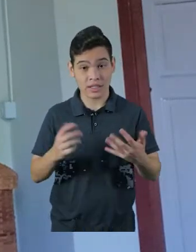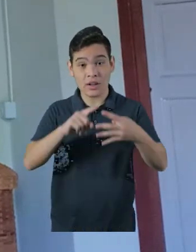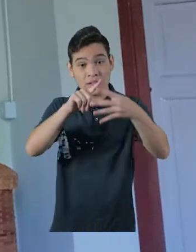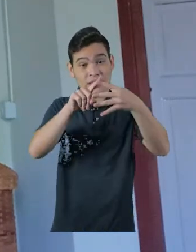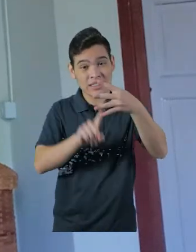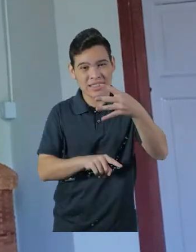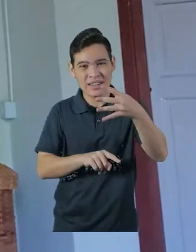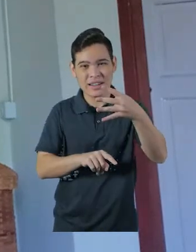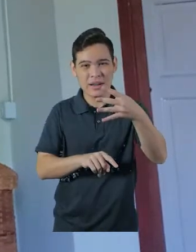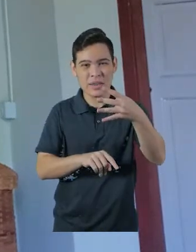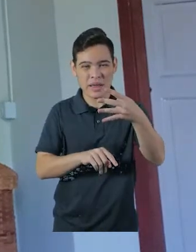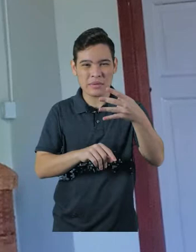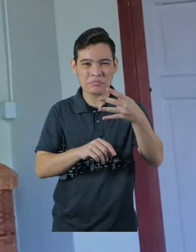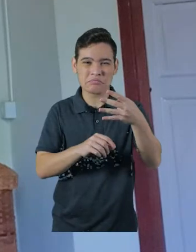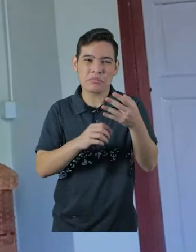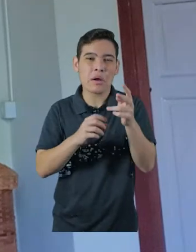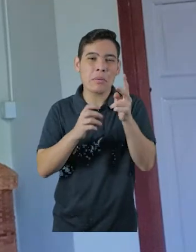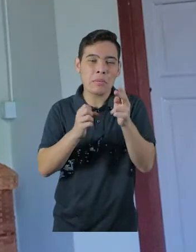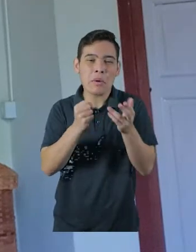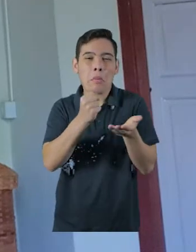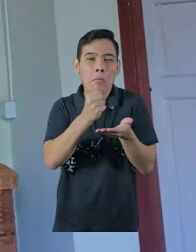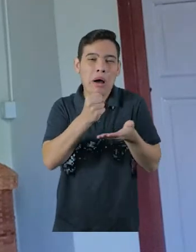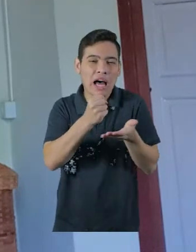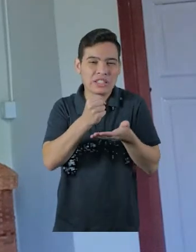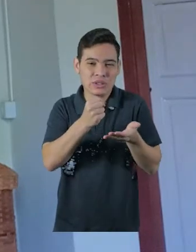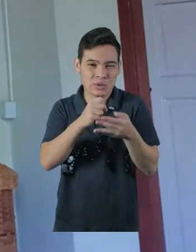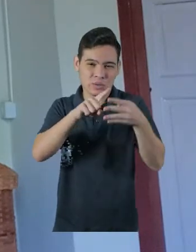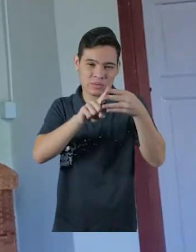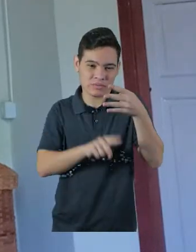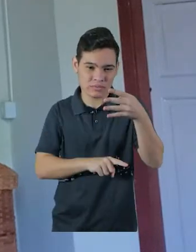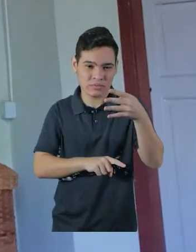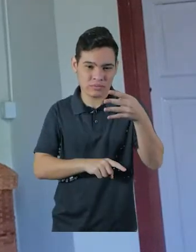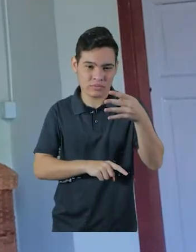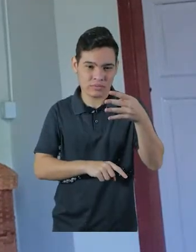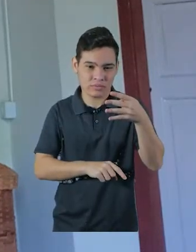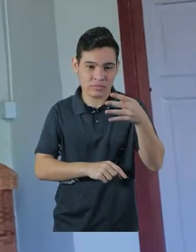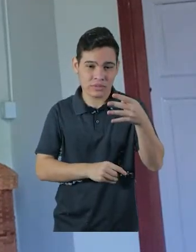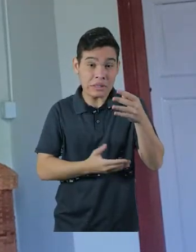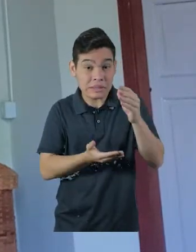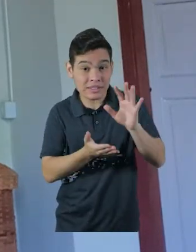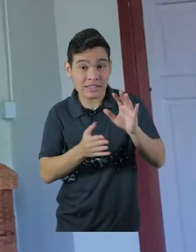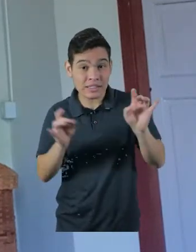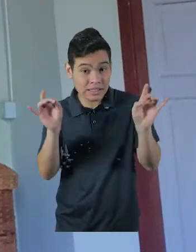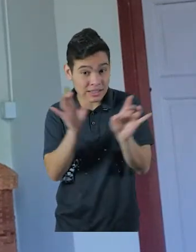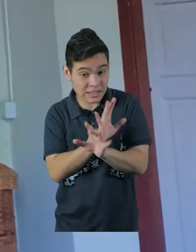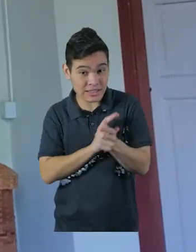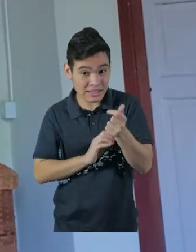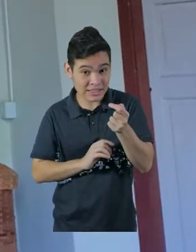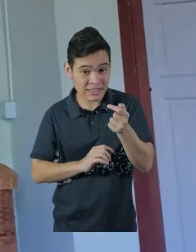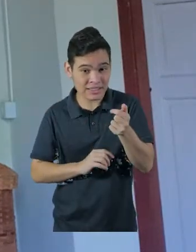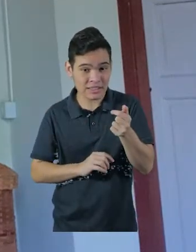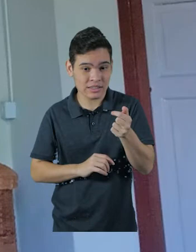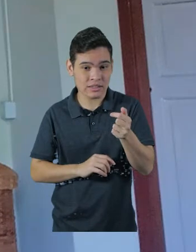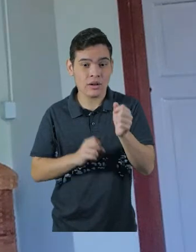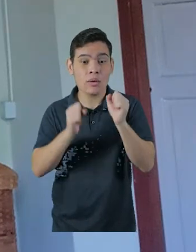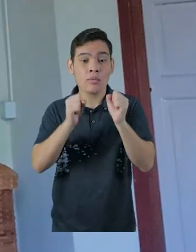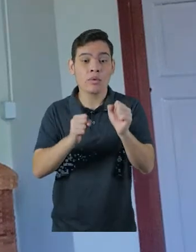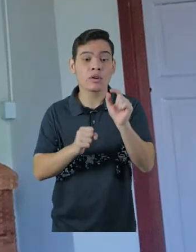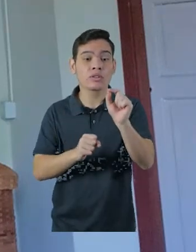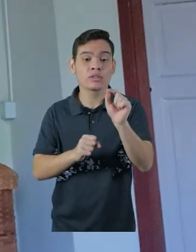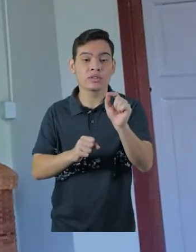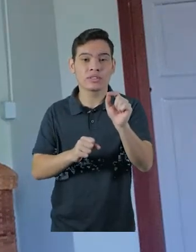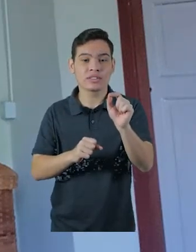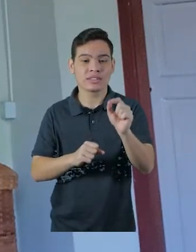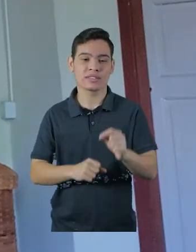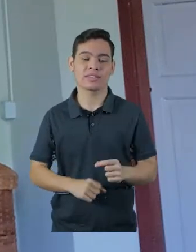as 4 ondulações básicas. Para terminar, nesses 10 segundos que faltam, você pode